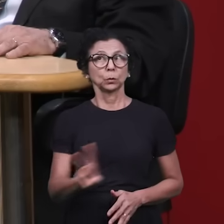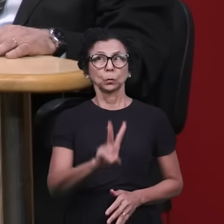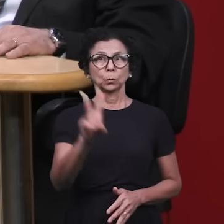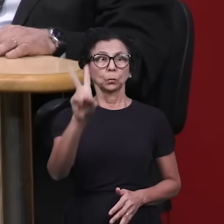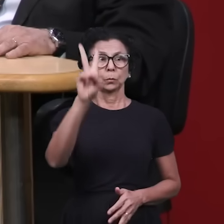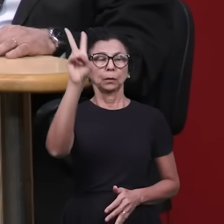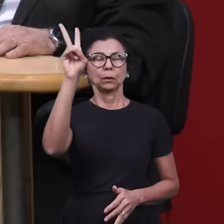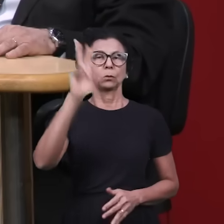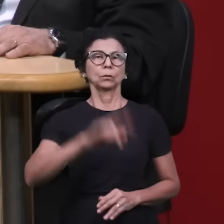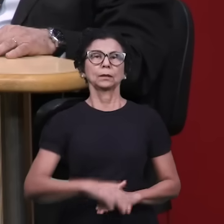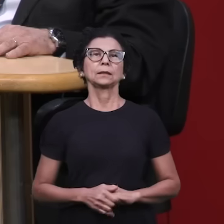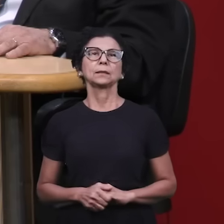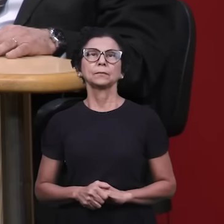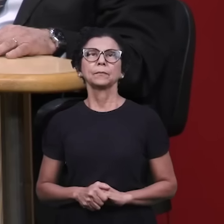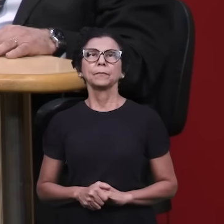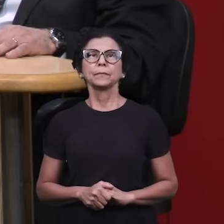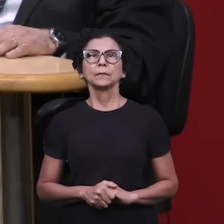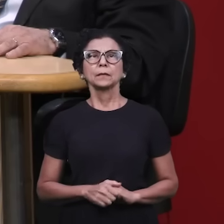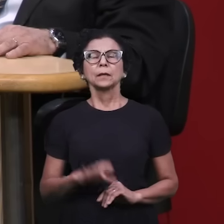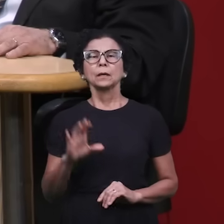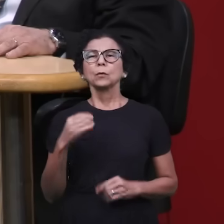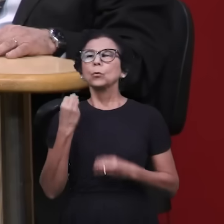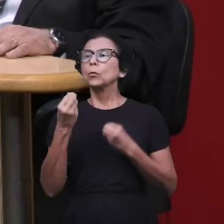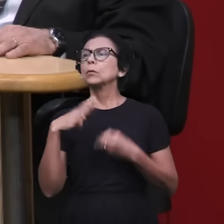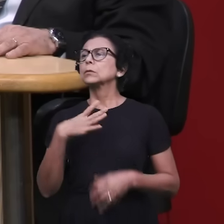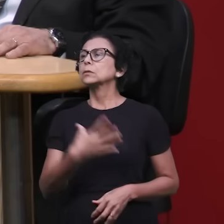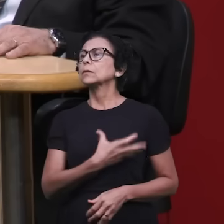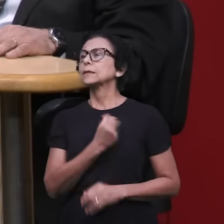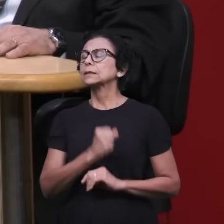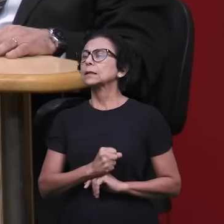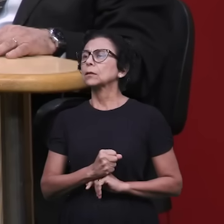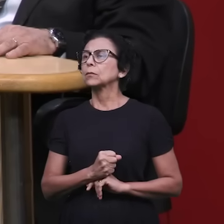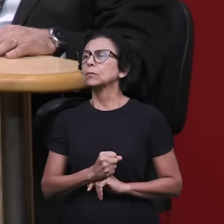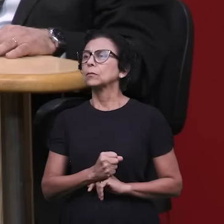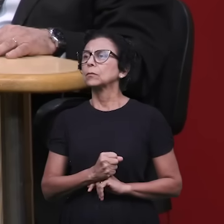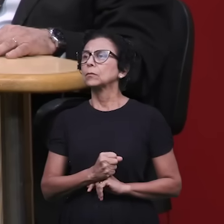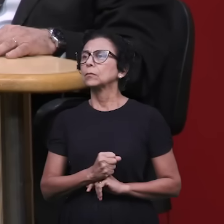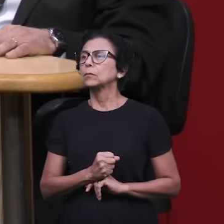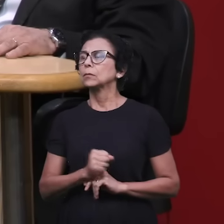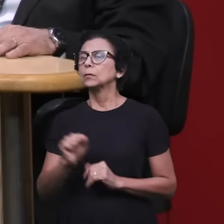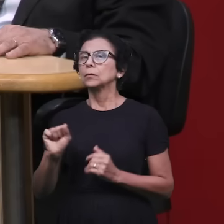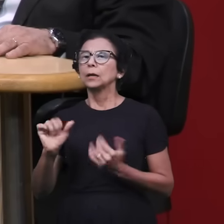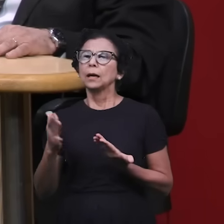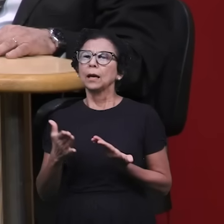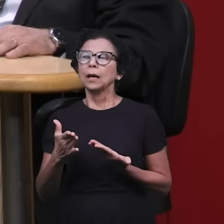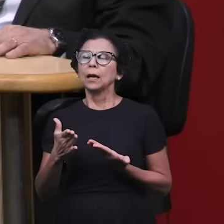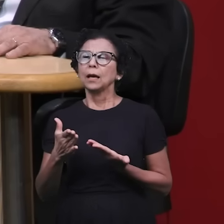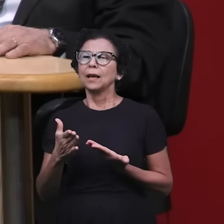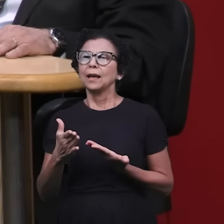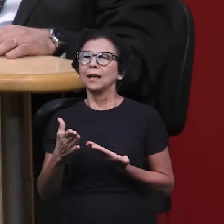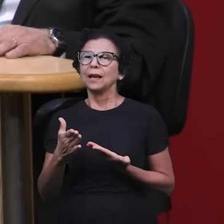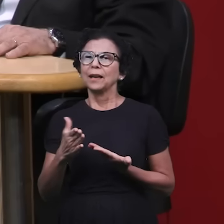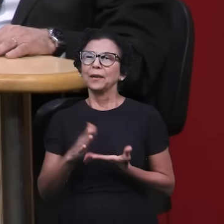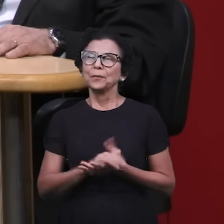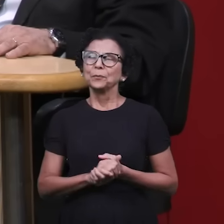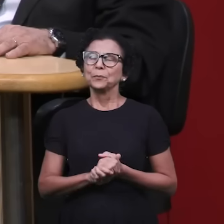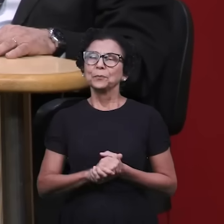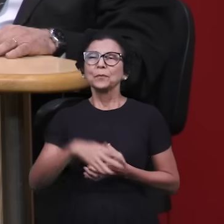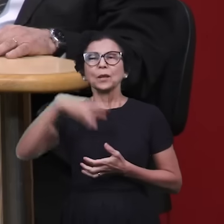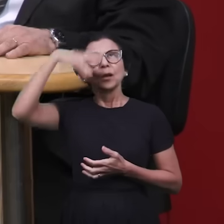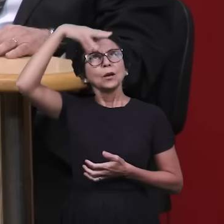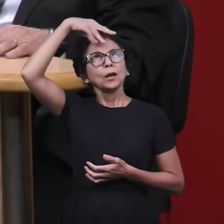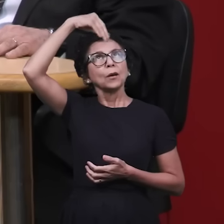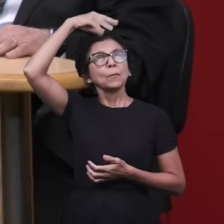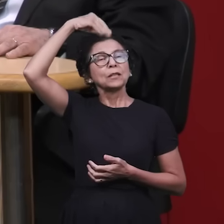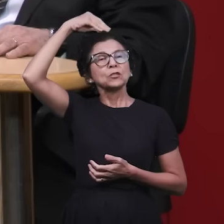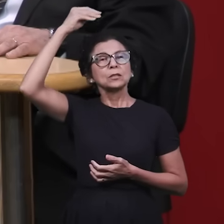isso. Igual, por exemplo, como é que é a salvação? É pelo batismo. E o novo nascimento? Ninguém falava em novo nascimento. Não existia novo nascimento. Não existia novo nascimento,